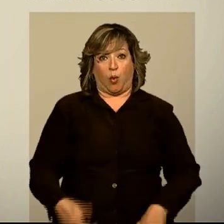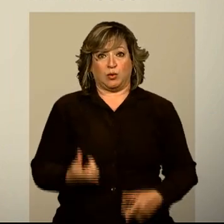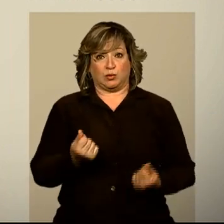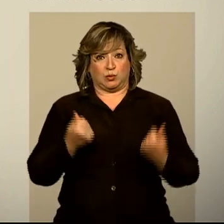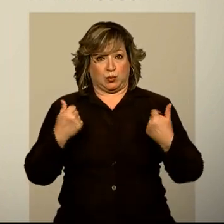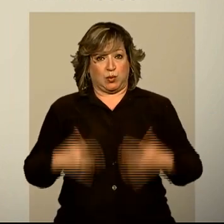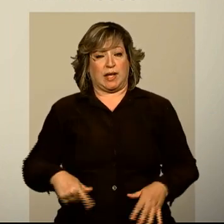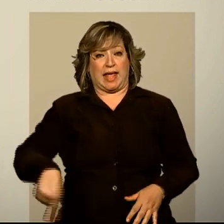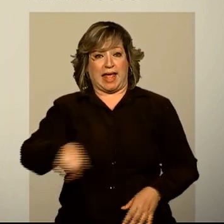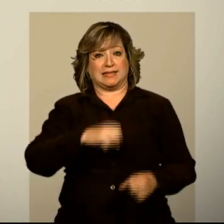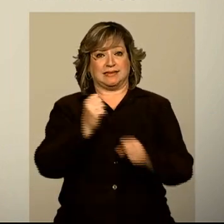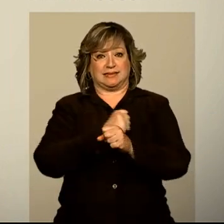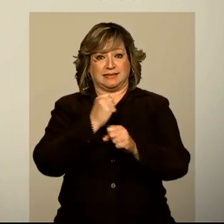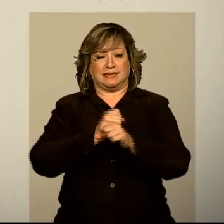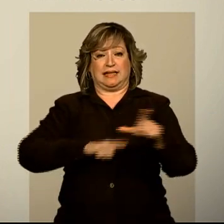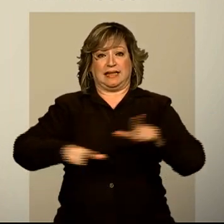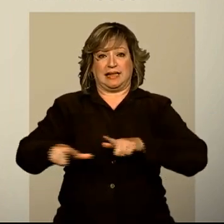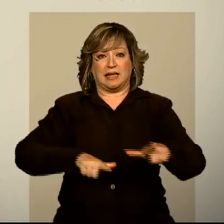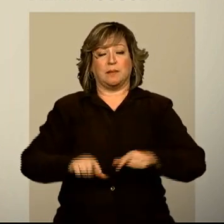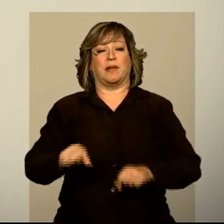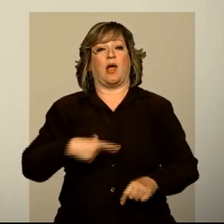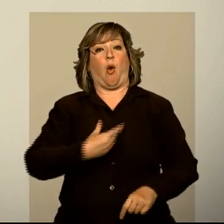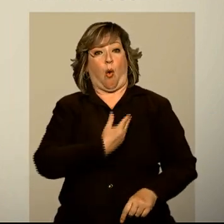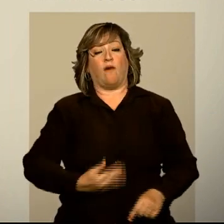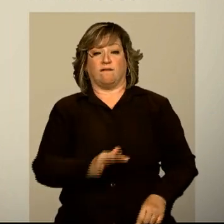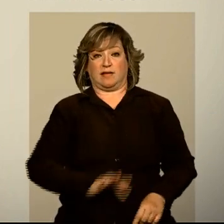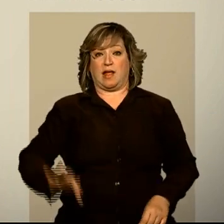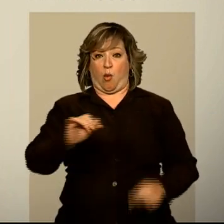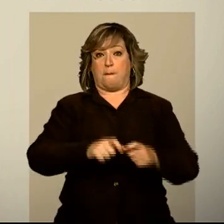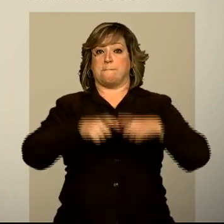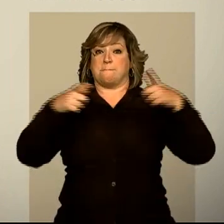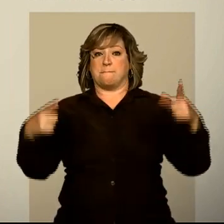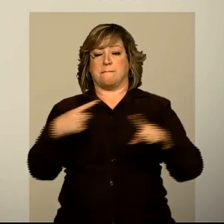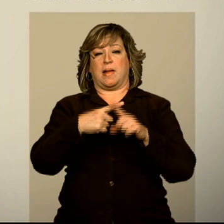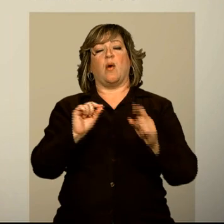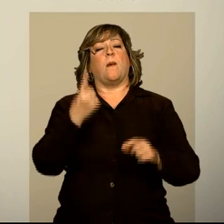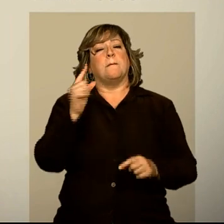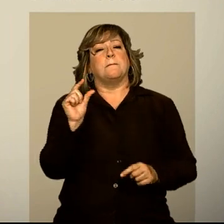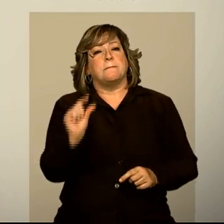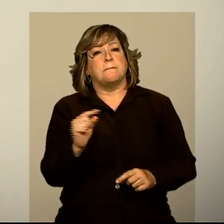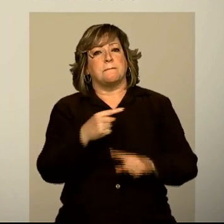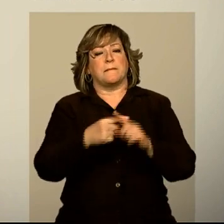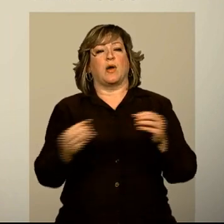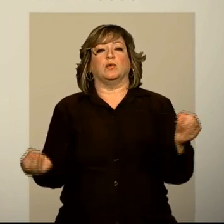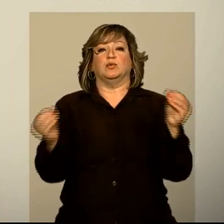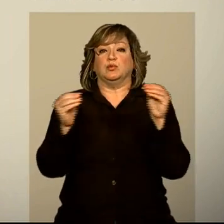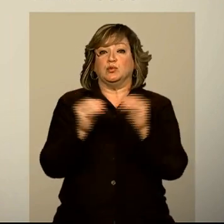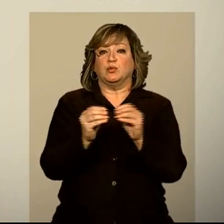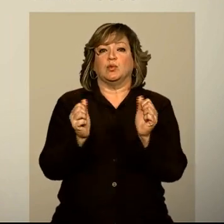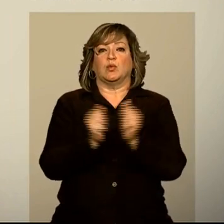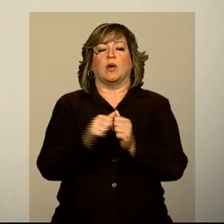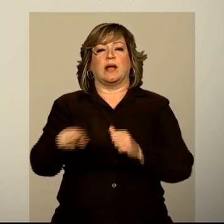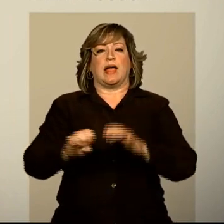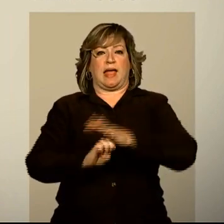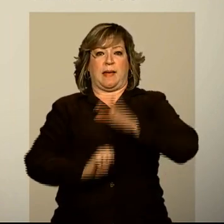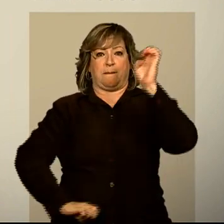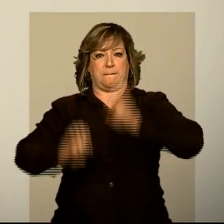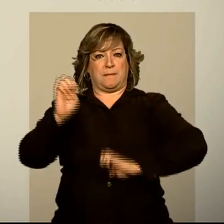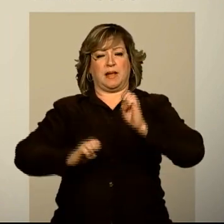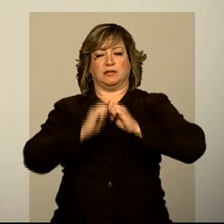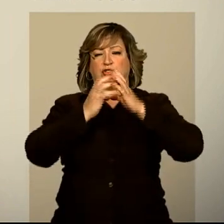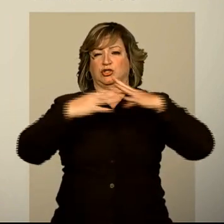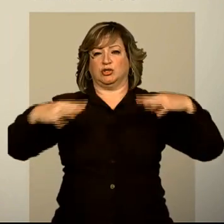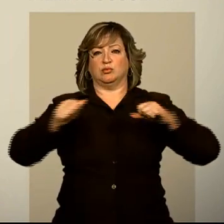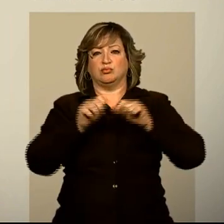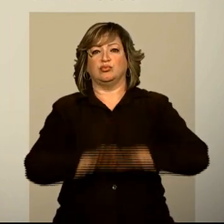são pagos na maior parte pelo governo federal e uma pequena parte é complementado pelas empresas